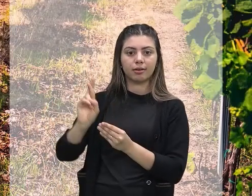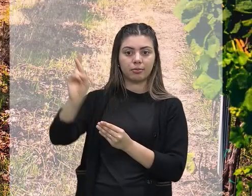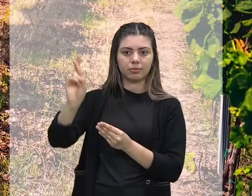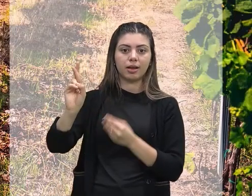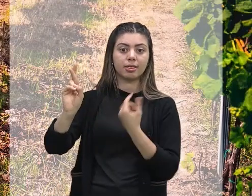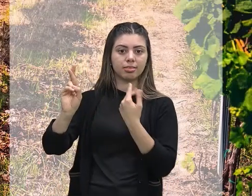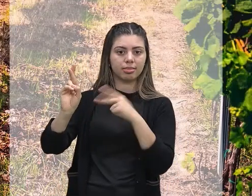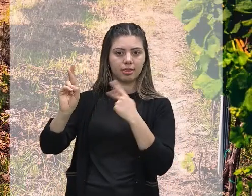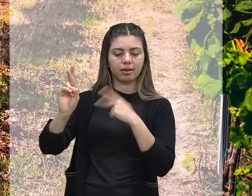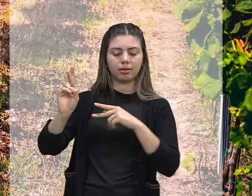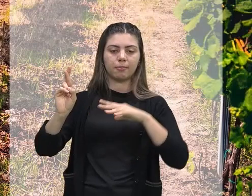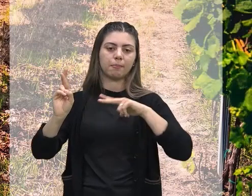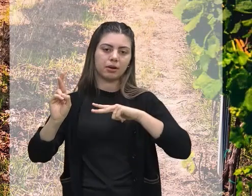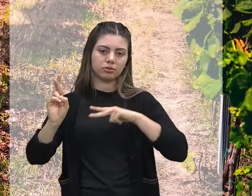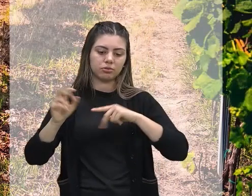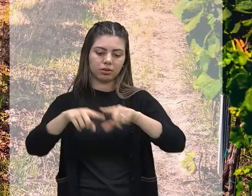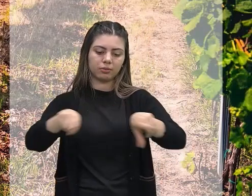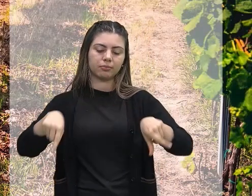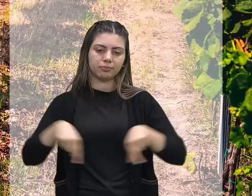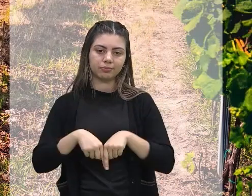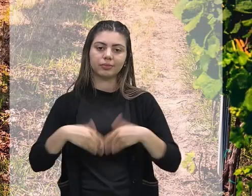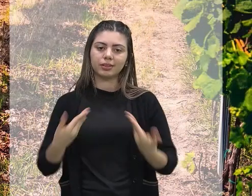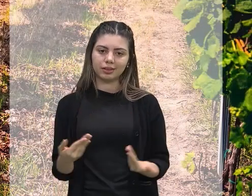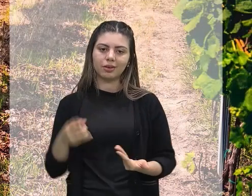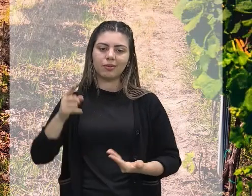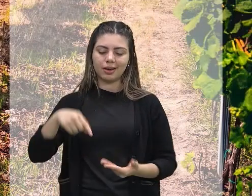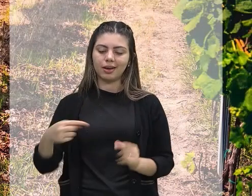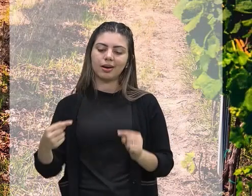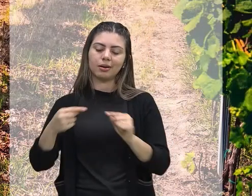privada. Então, isso é típico do capitalismo.